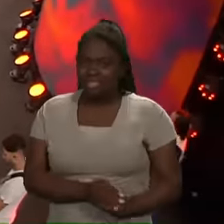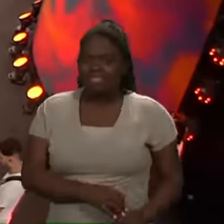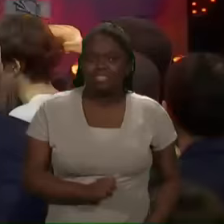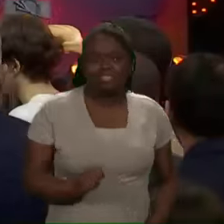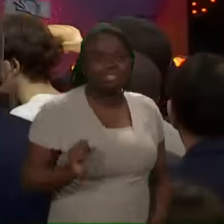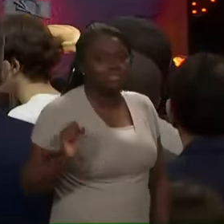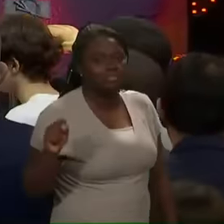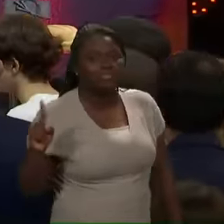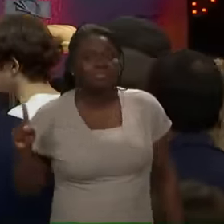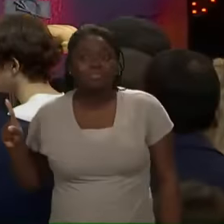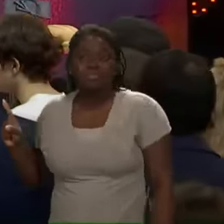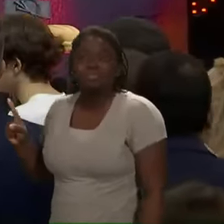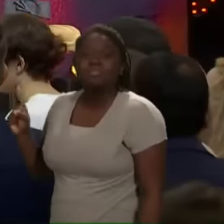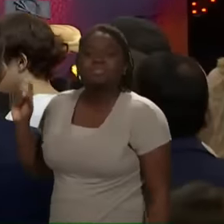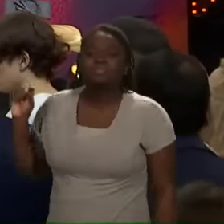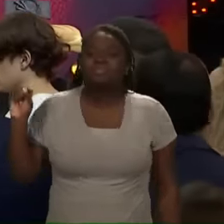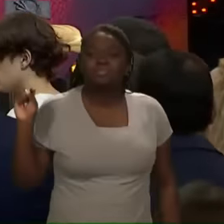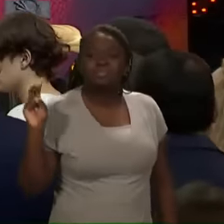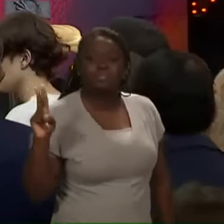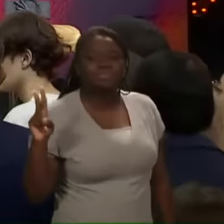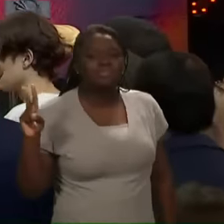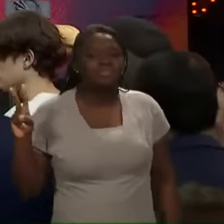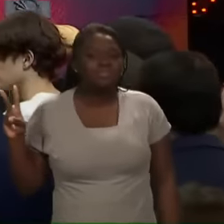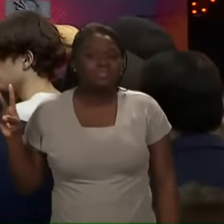contar? Um,